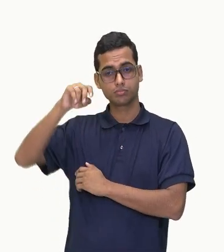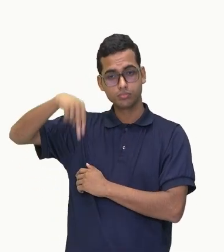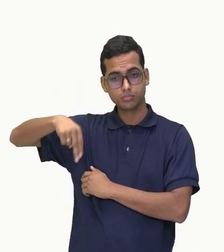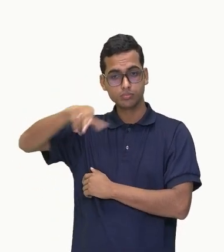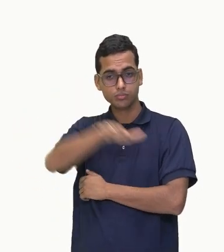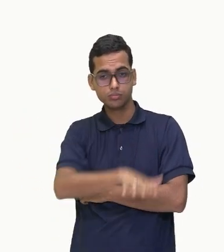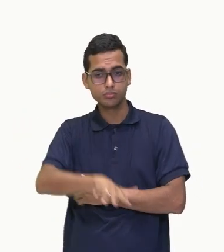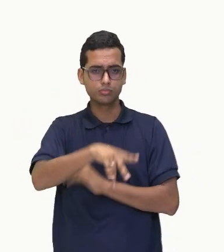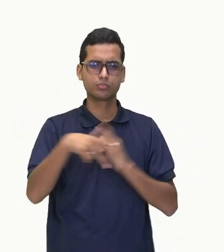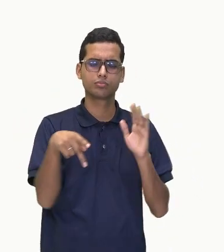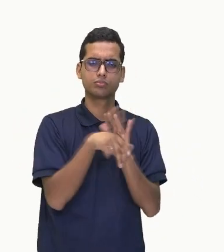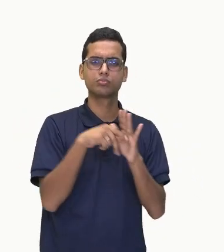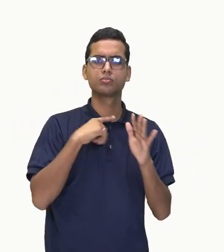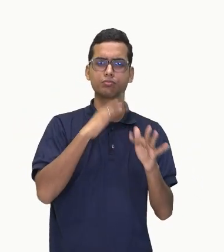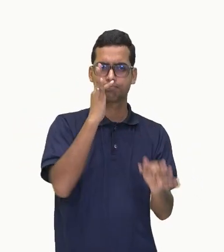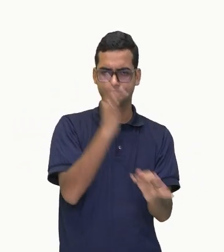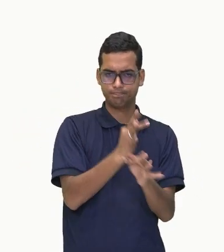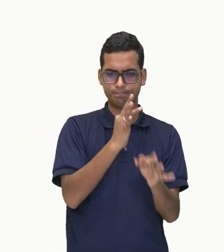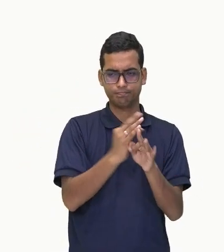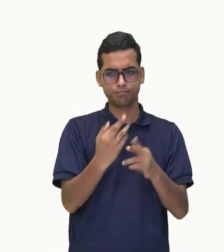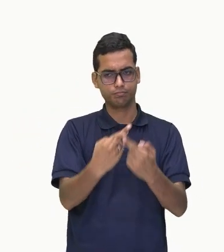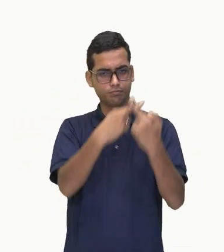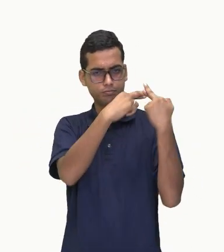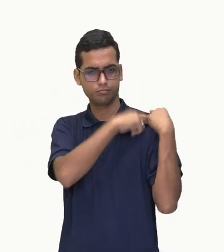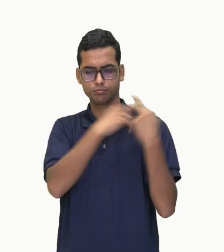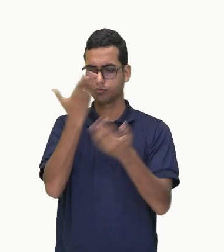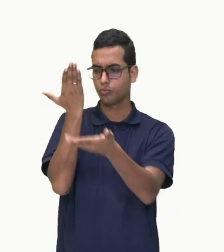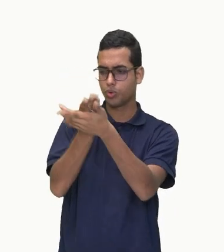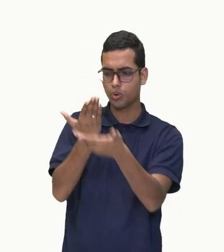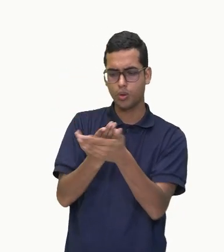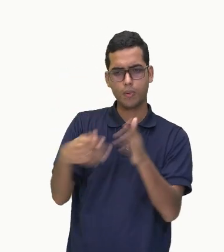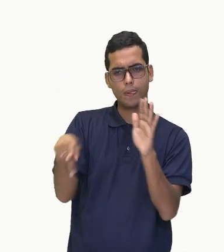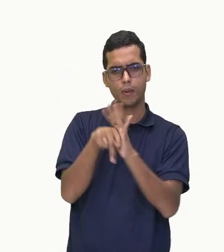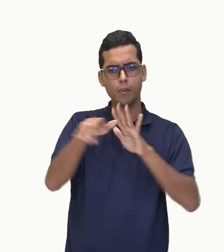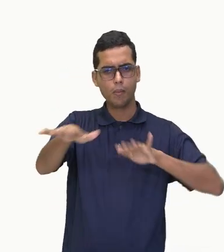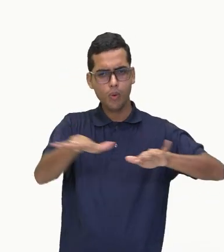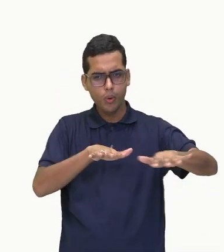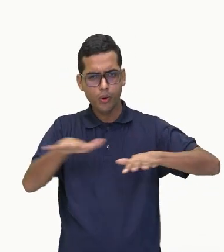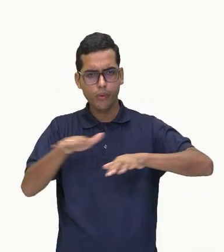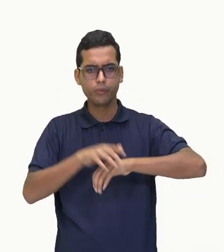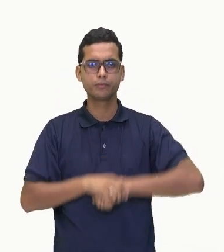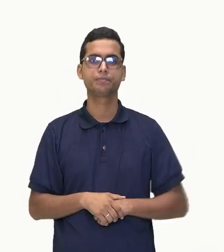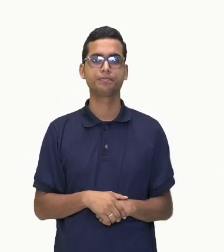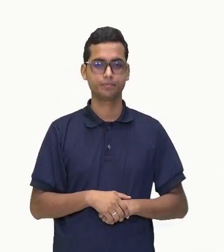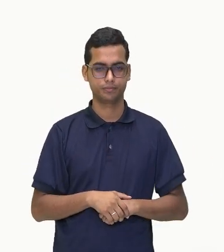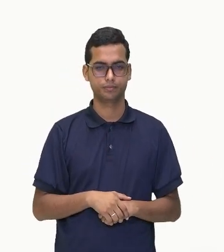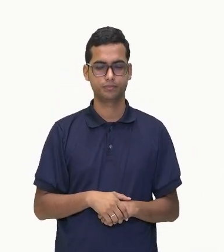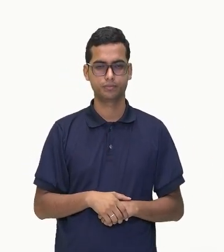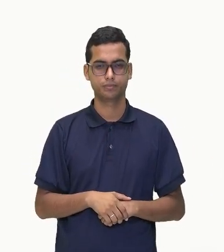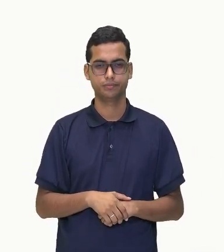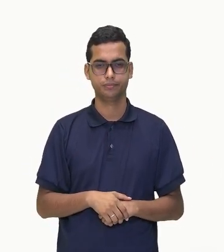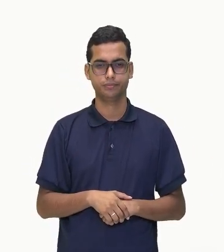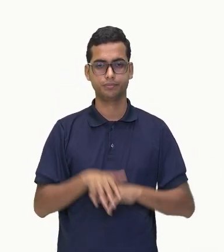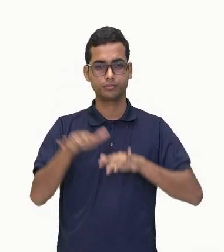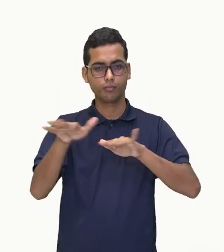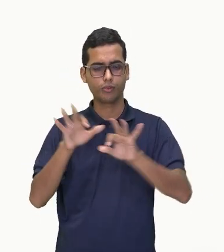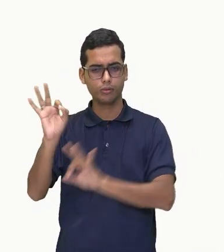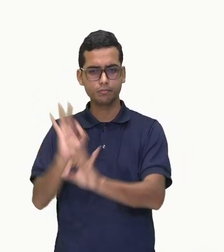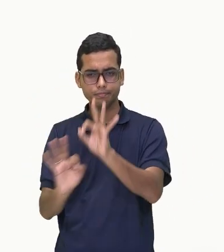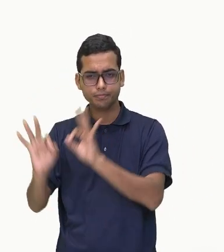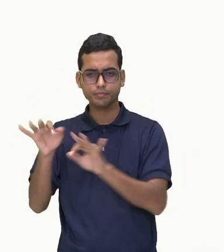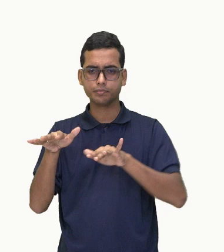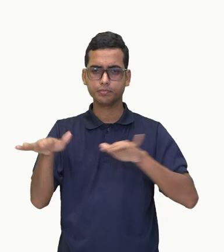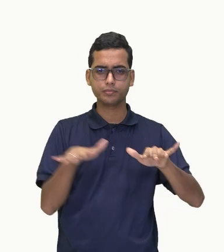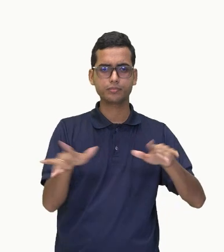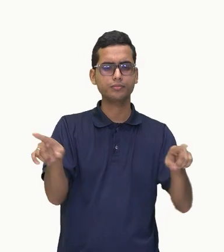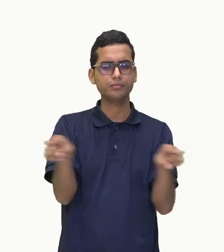física responsável pelo estudo do movimento, olha só, do movimento dos corpos, só que eu